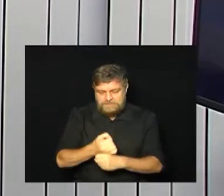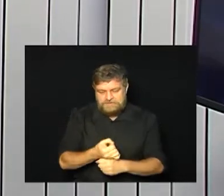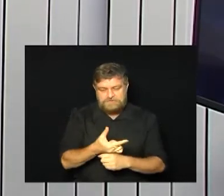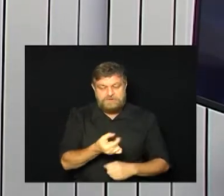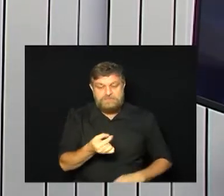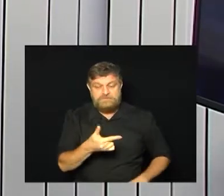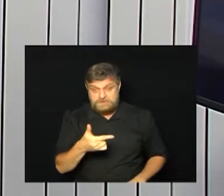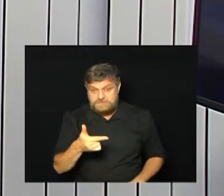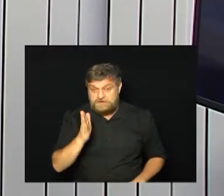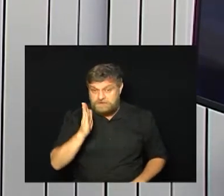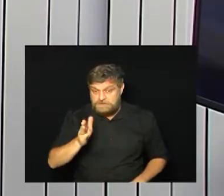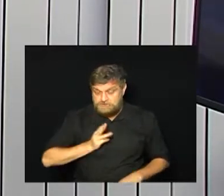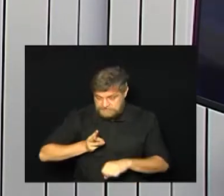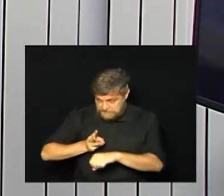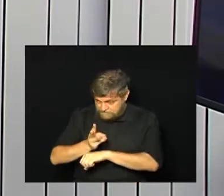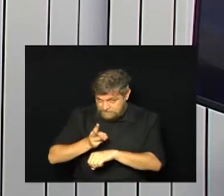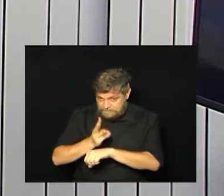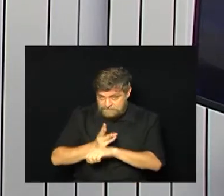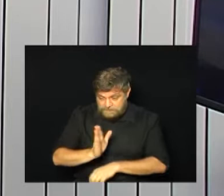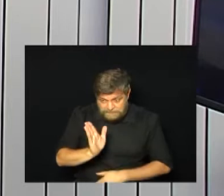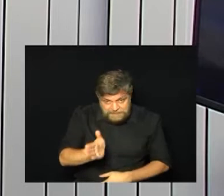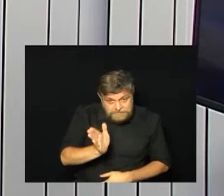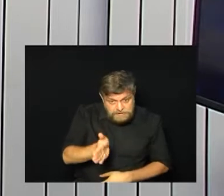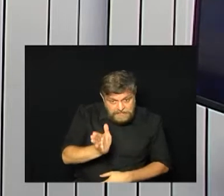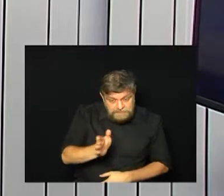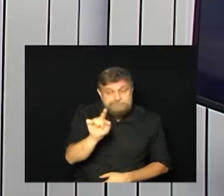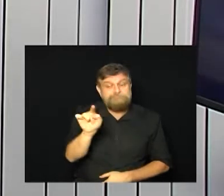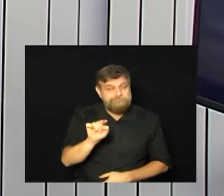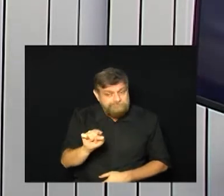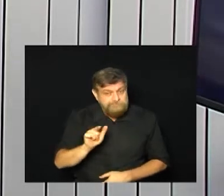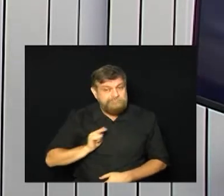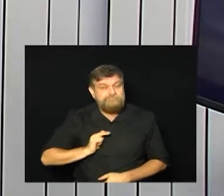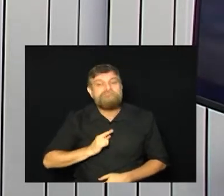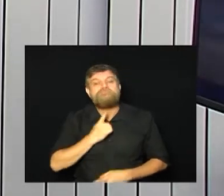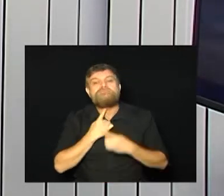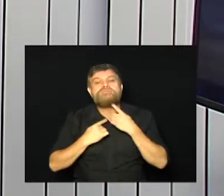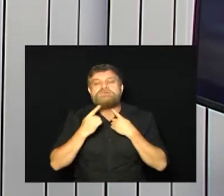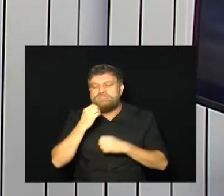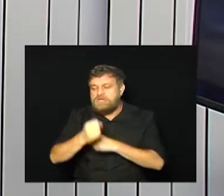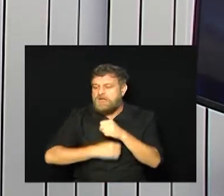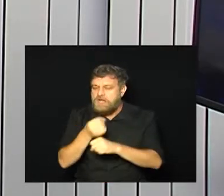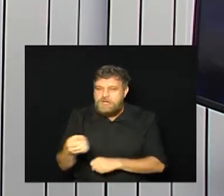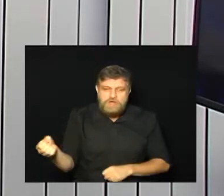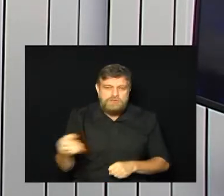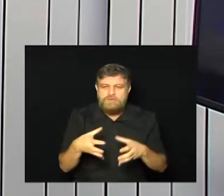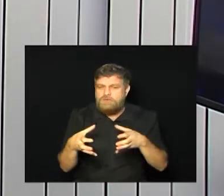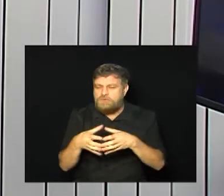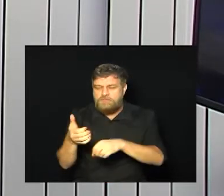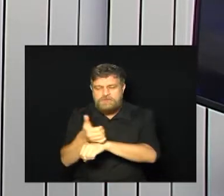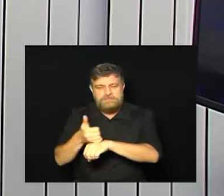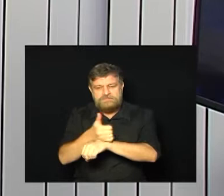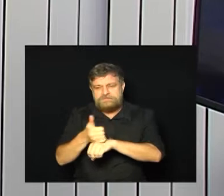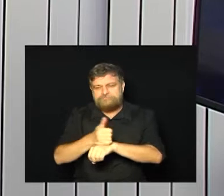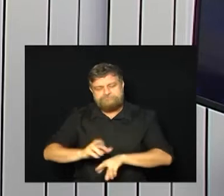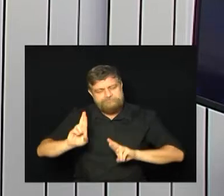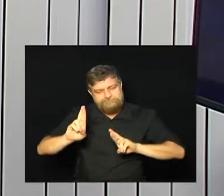2022. Já enviou a sua participação, a sua mensagem, desejos de ano novo para toda a equipe? 19 é o nosso